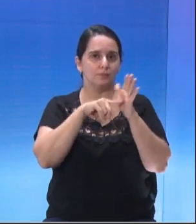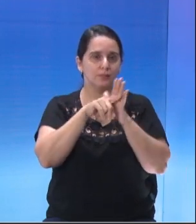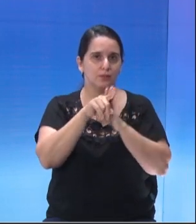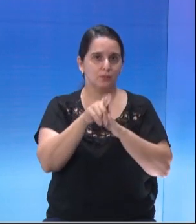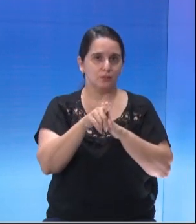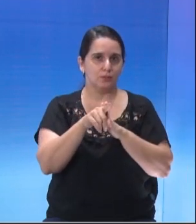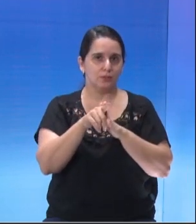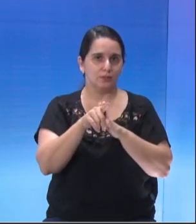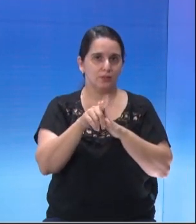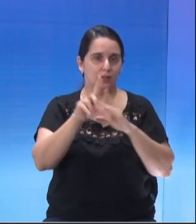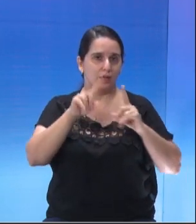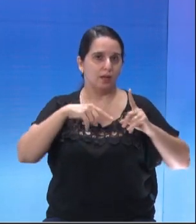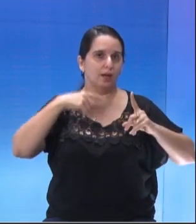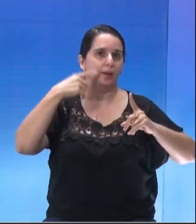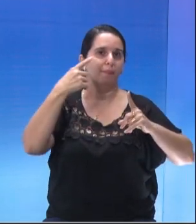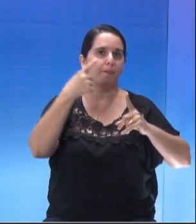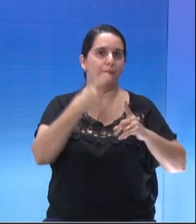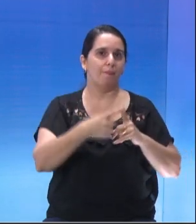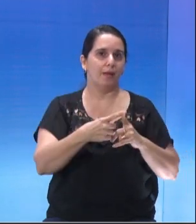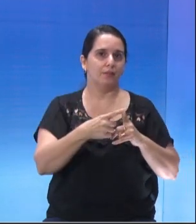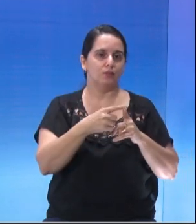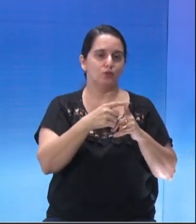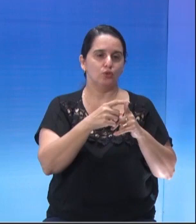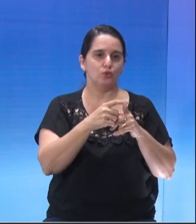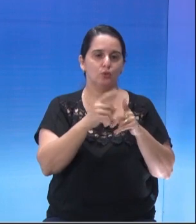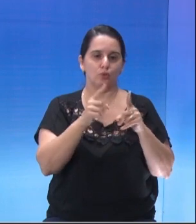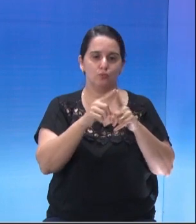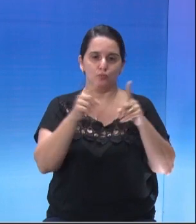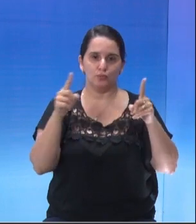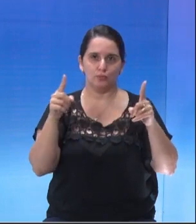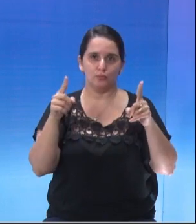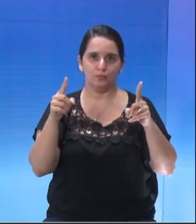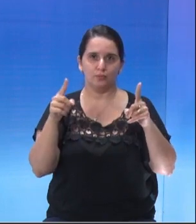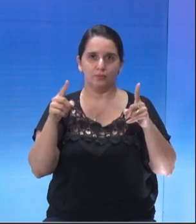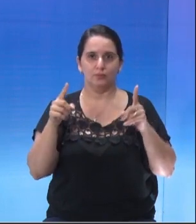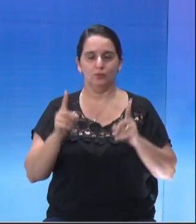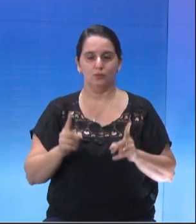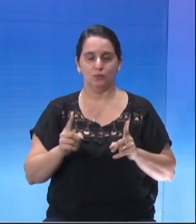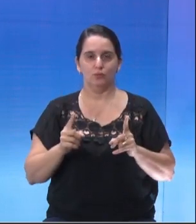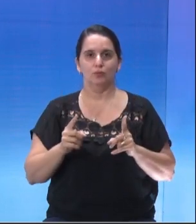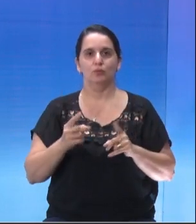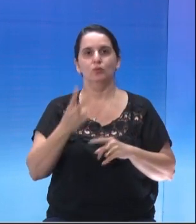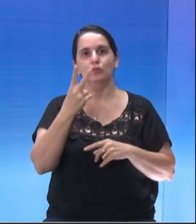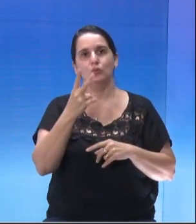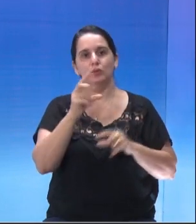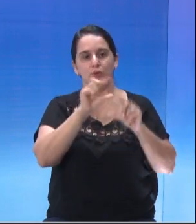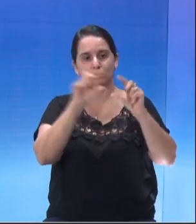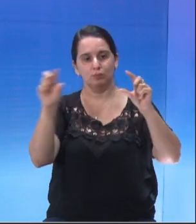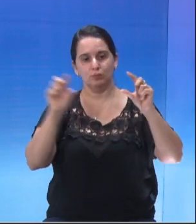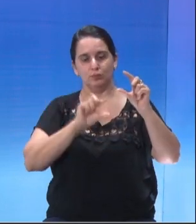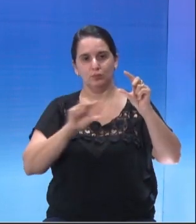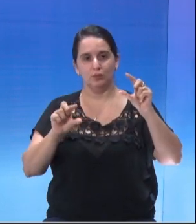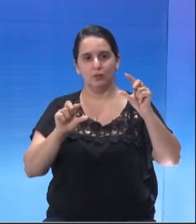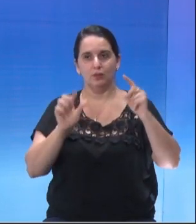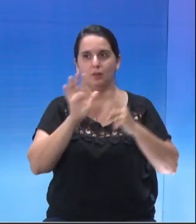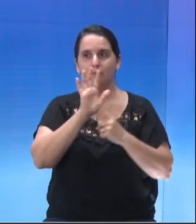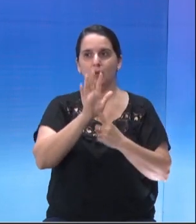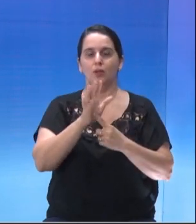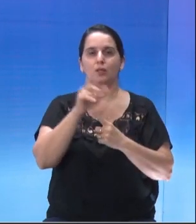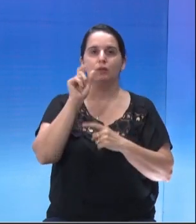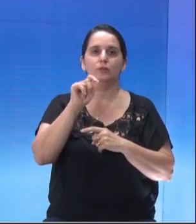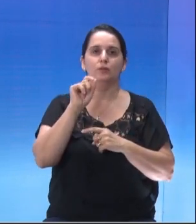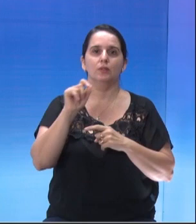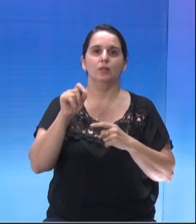tem mais de um período, geralmente são 2, mas quando ele tem 2 períodos, o primeiro ele nos situa na questão,